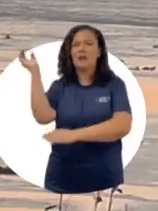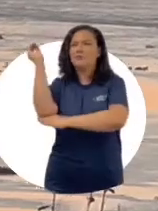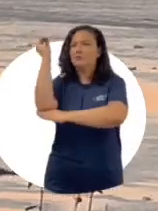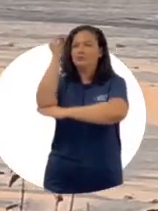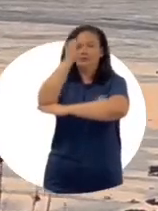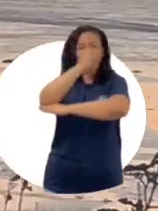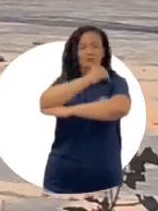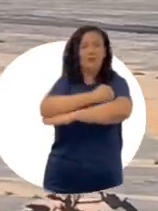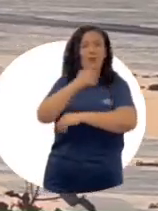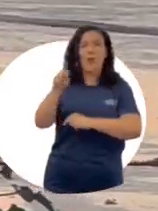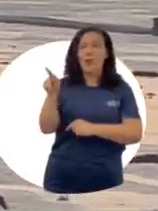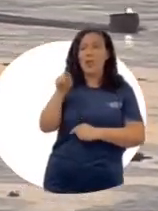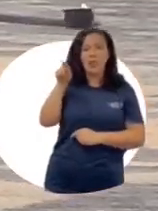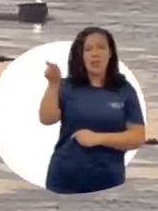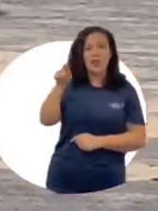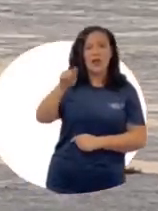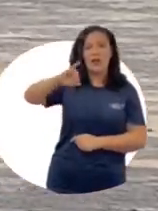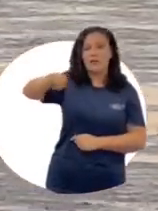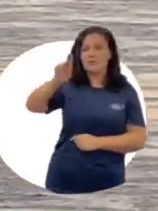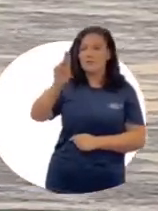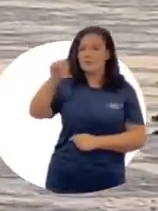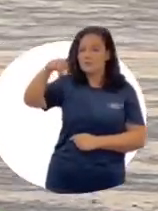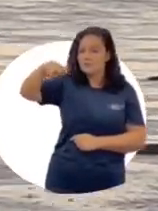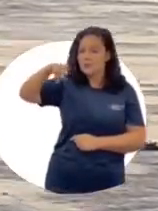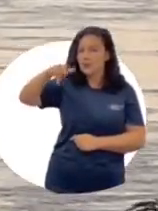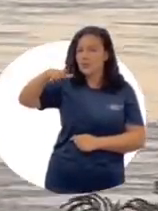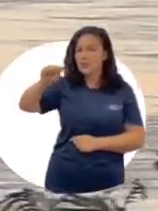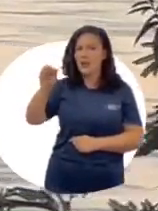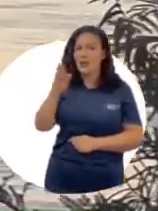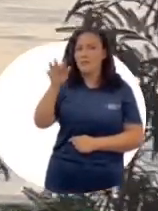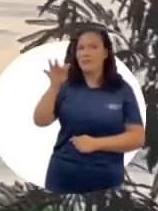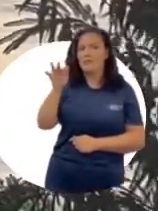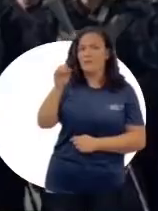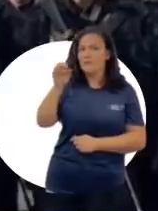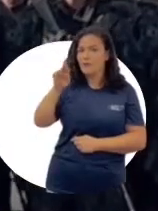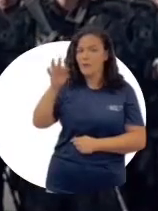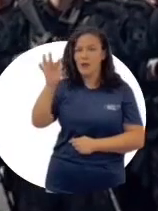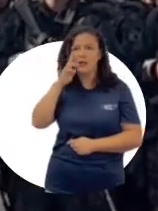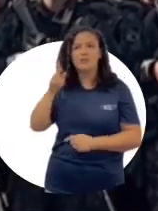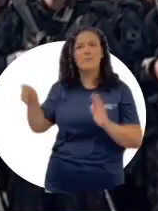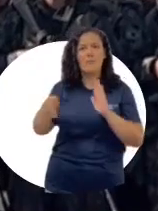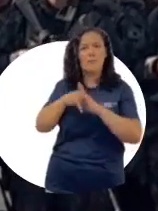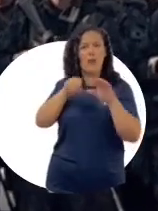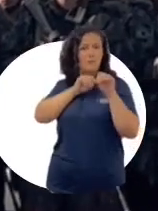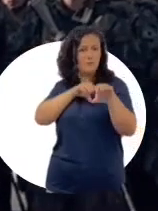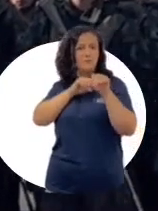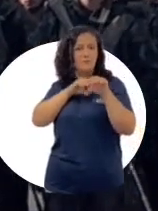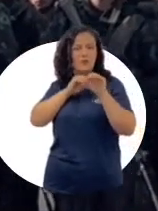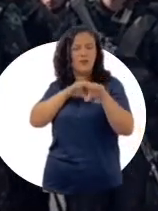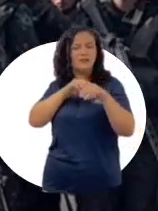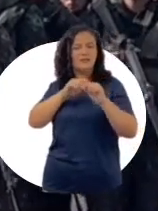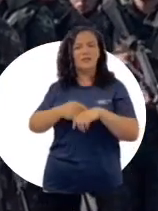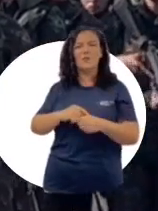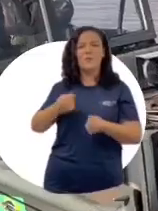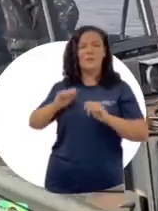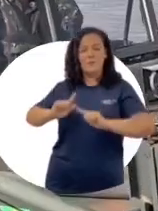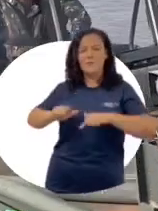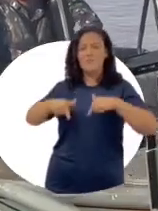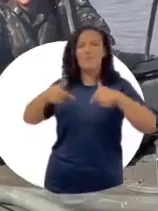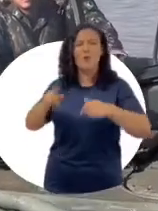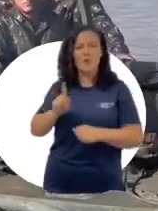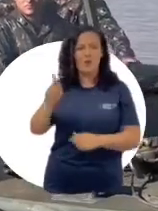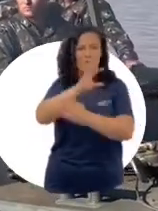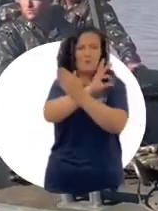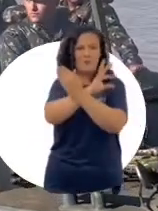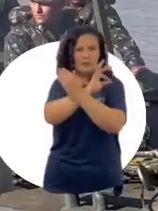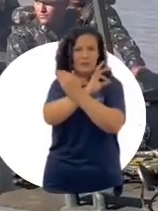do sol no Forte Junqueira. Toda essa estrutura é voltada para o ensino, para formar o guerreiro do